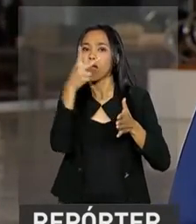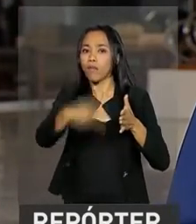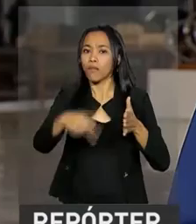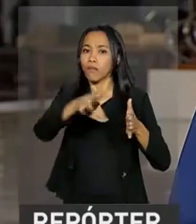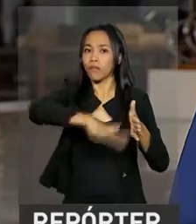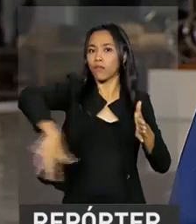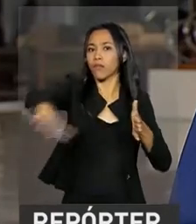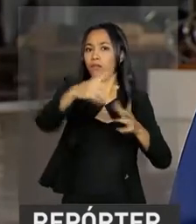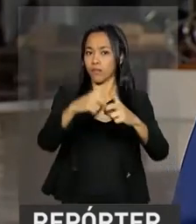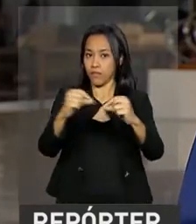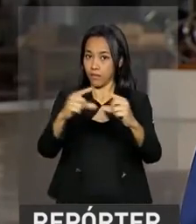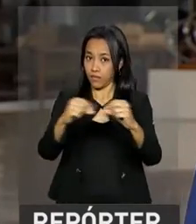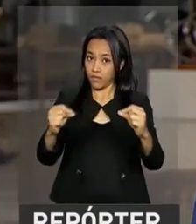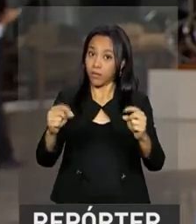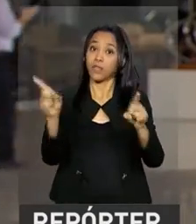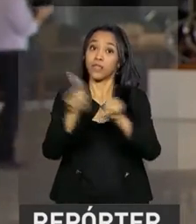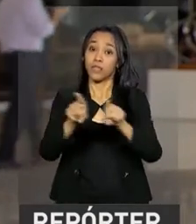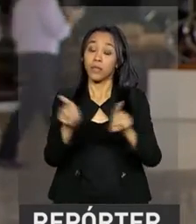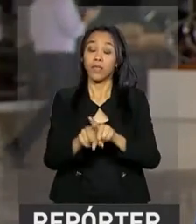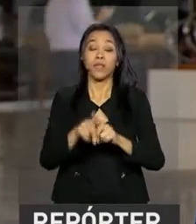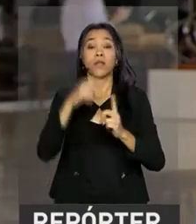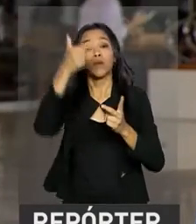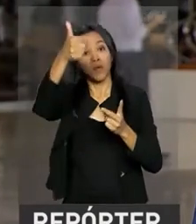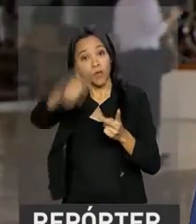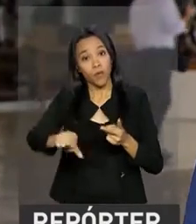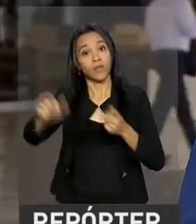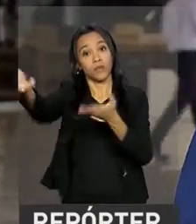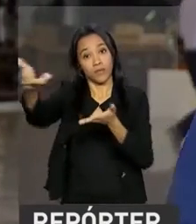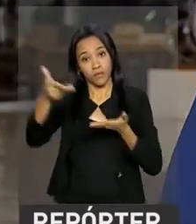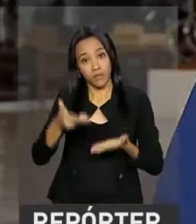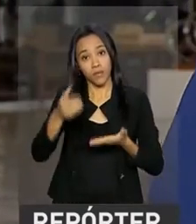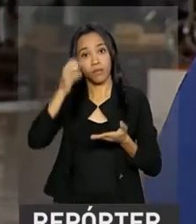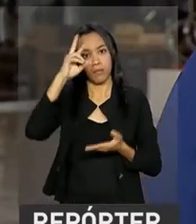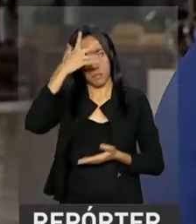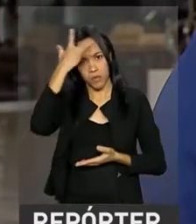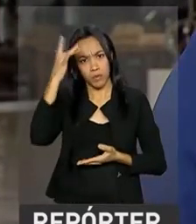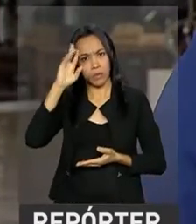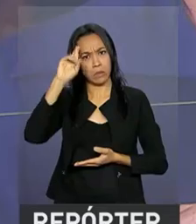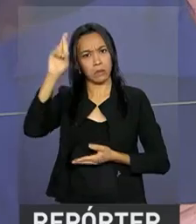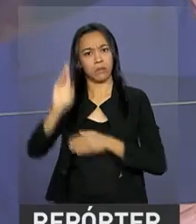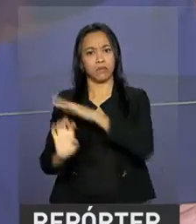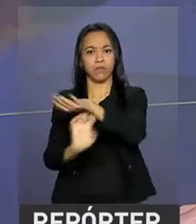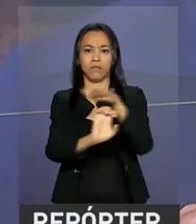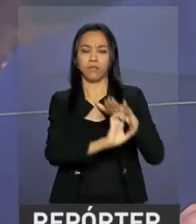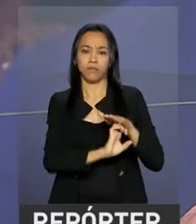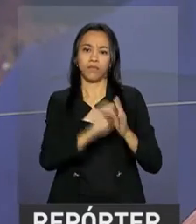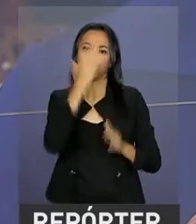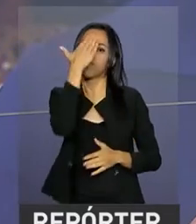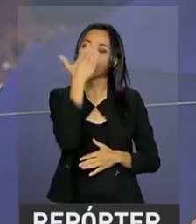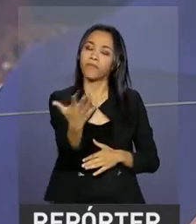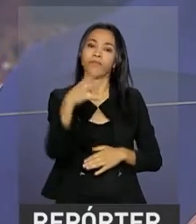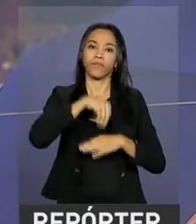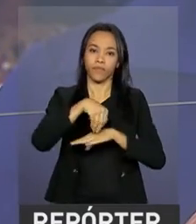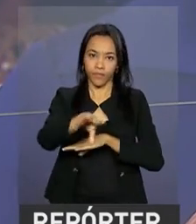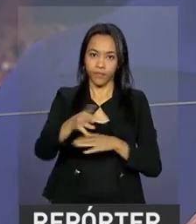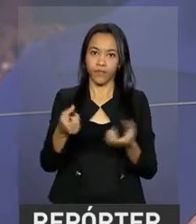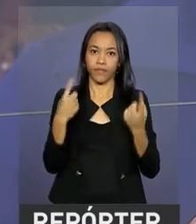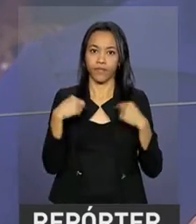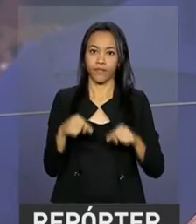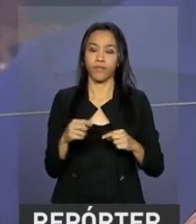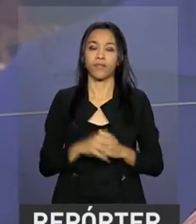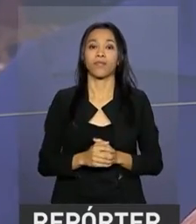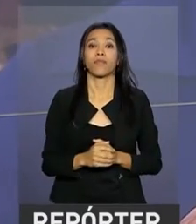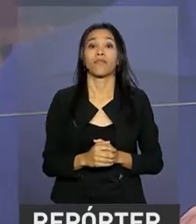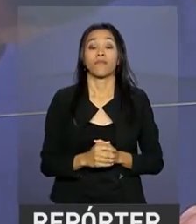Federal e também ainda recebe empresários. Volto com você, Leandro. Ok, Mara, obrigado pelas suas informações.